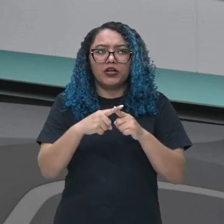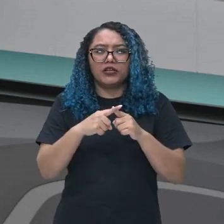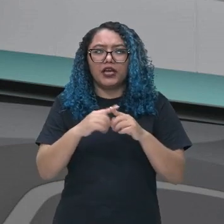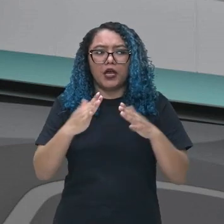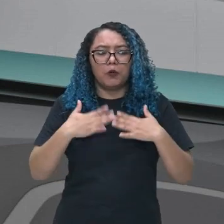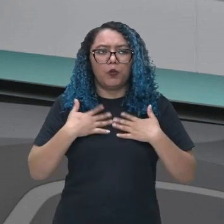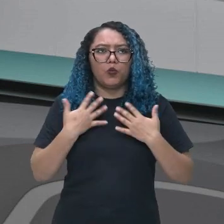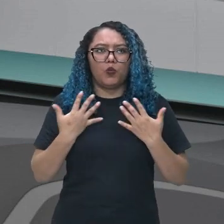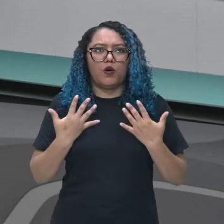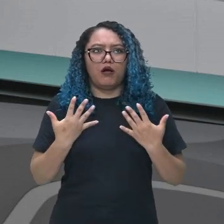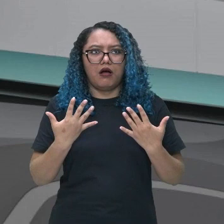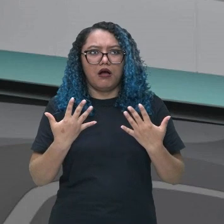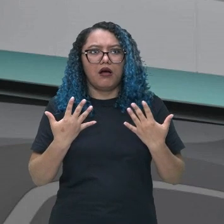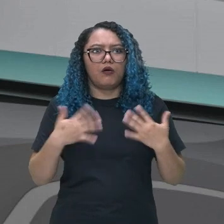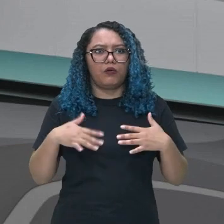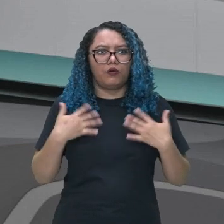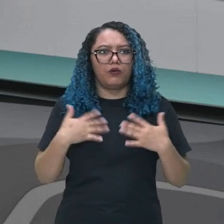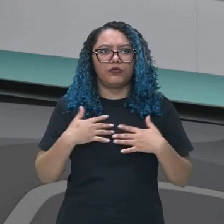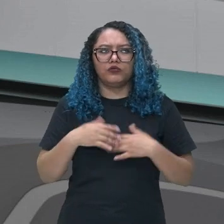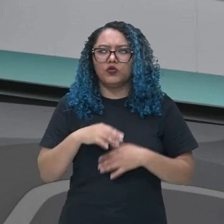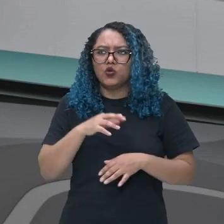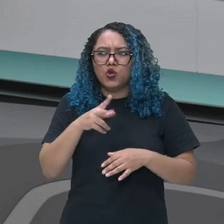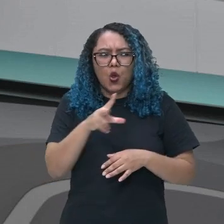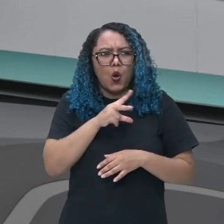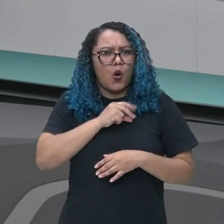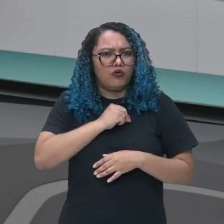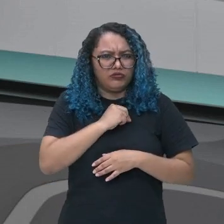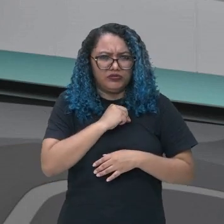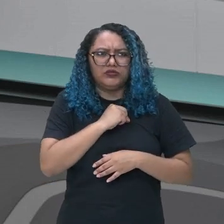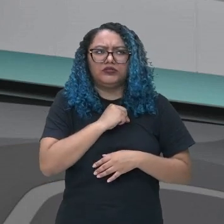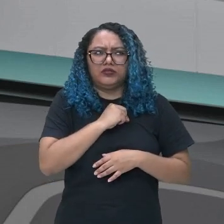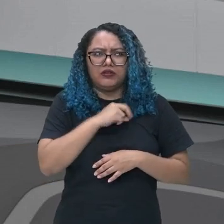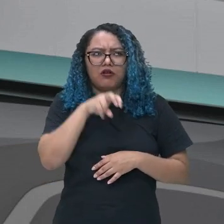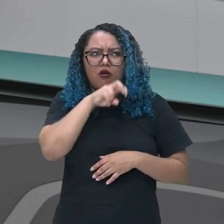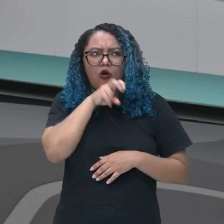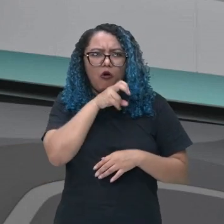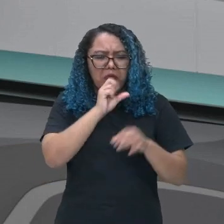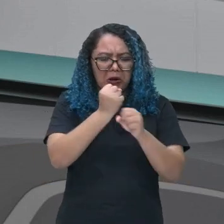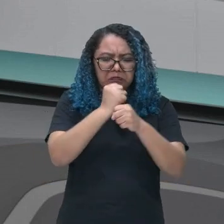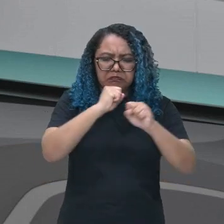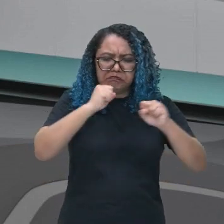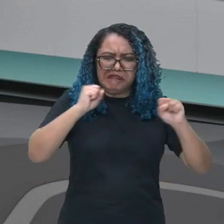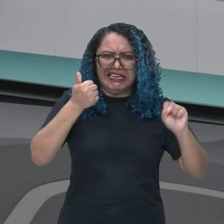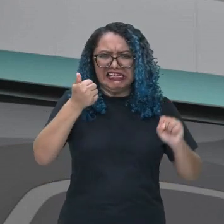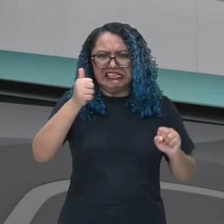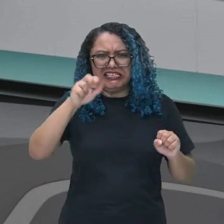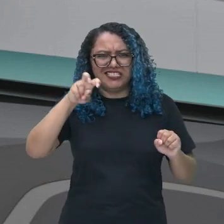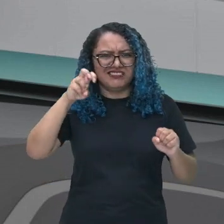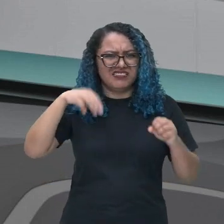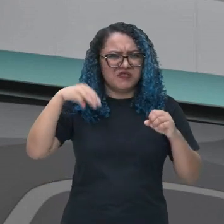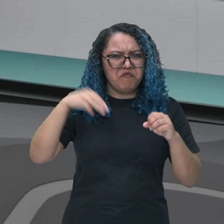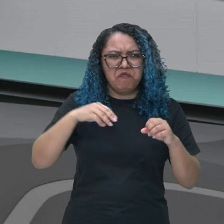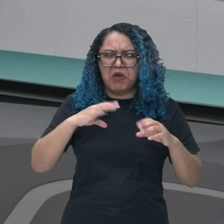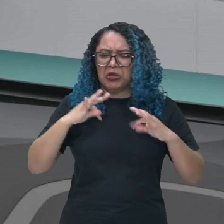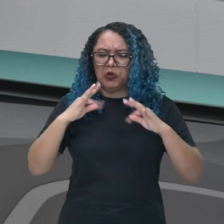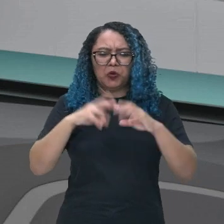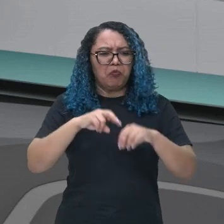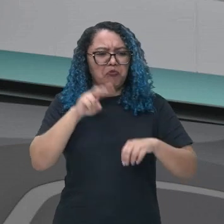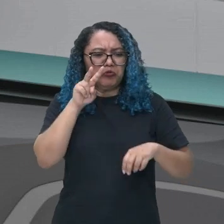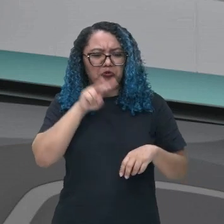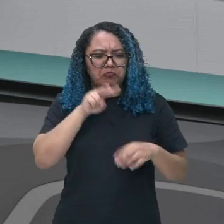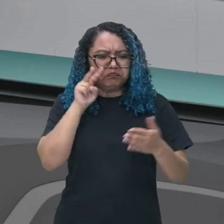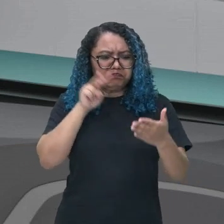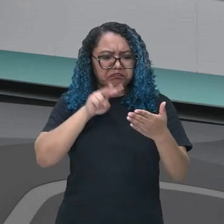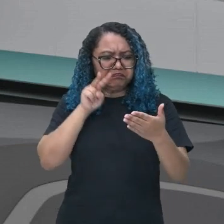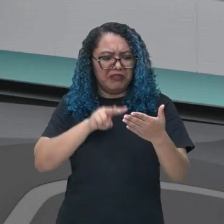rio Xingu, uma sucuri de 15 metros, nossa, olha o tamanho dela, gigantesca. Quem não vai querer ver, né? E, para